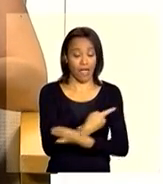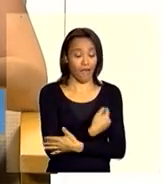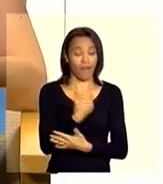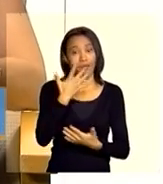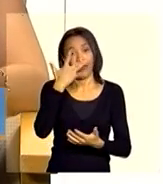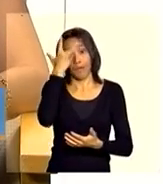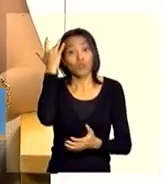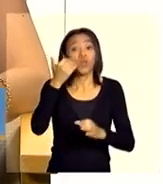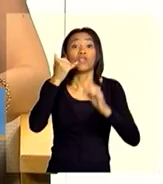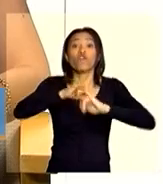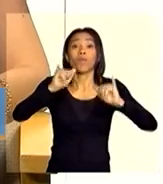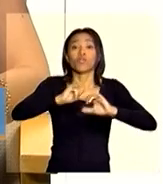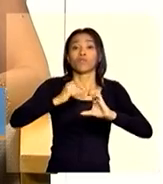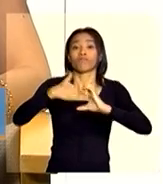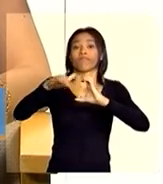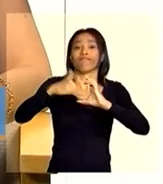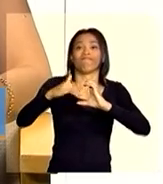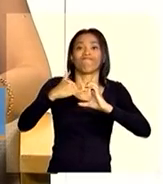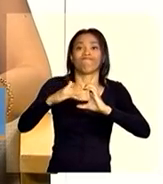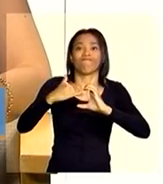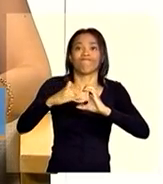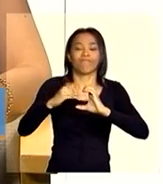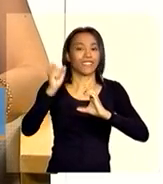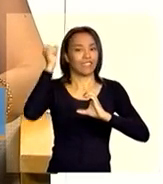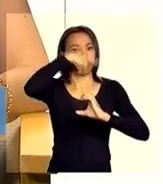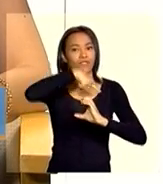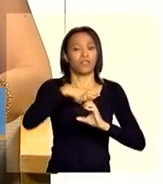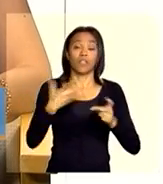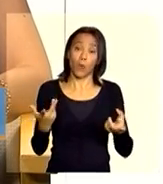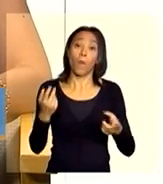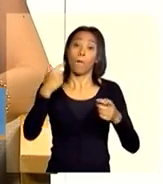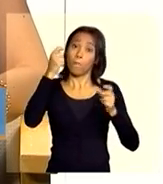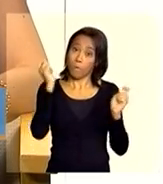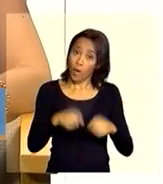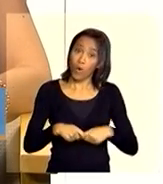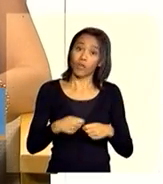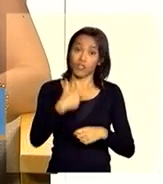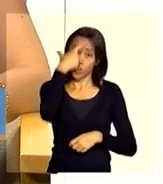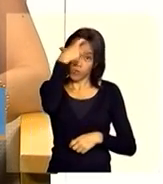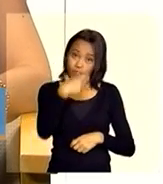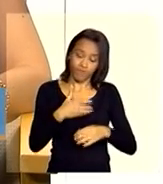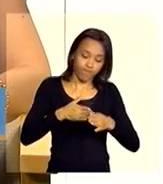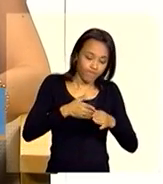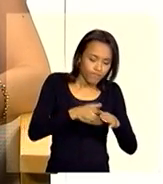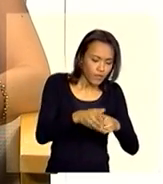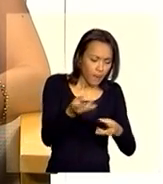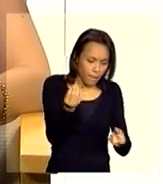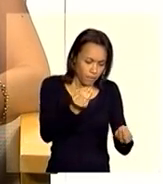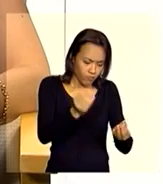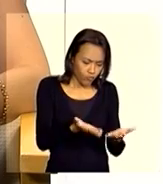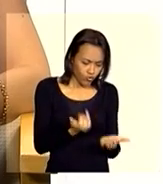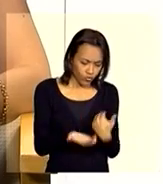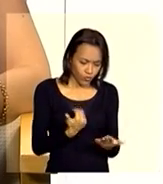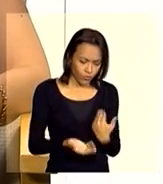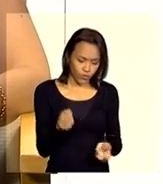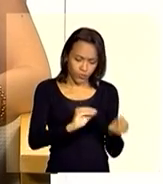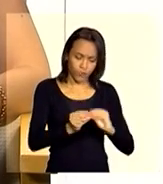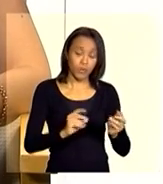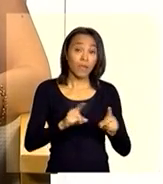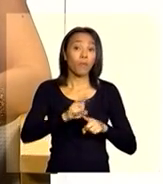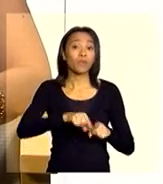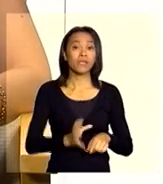pessoa não recebe as nossas informações então basta acessar a pessoa física fazer as atualizações necessárias e depois salvar as